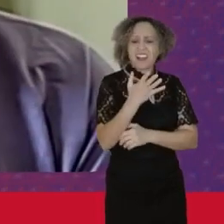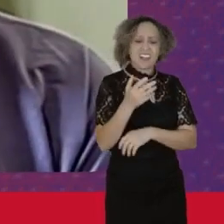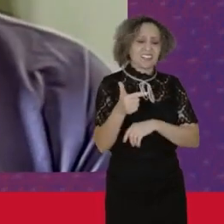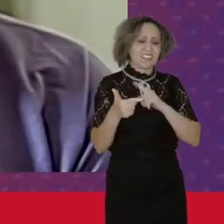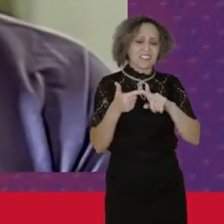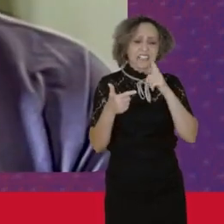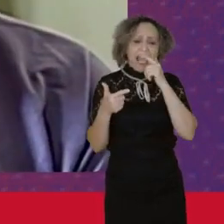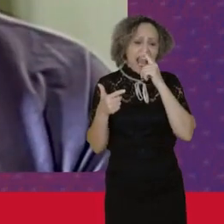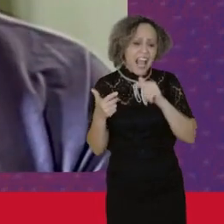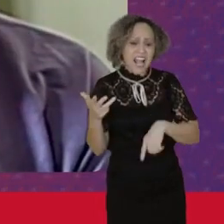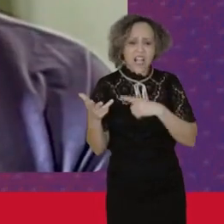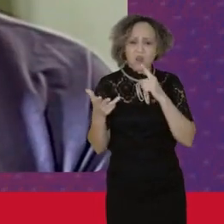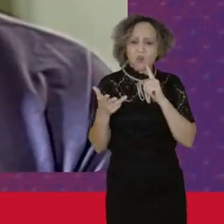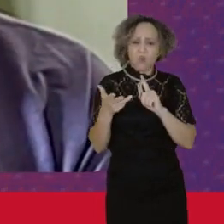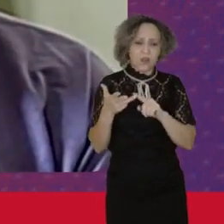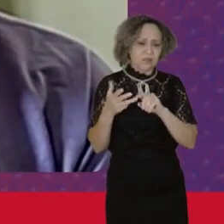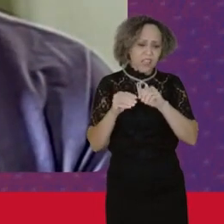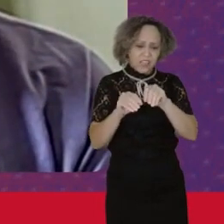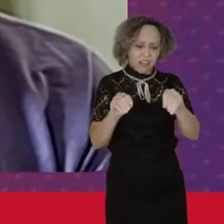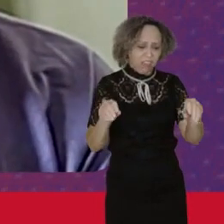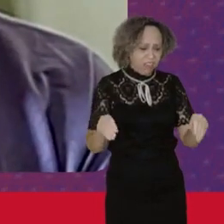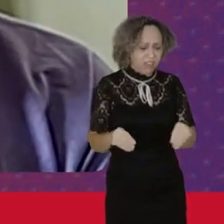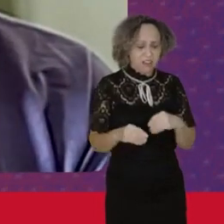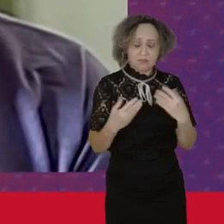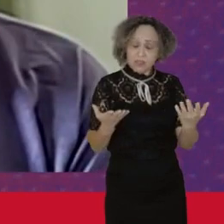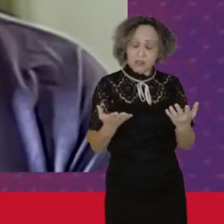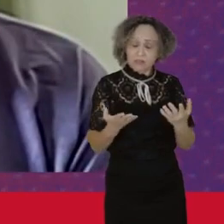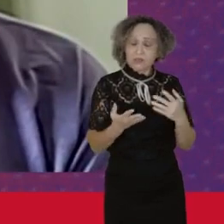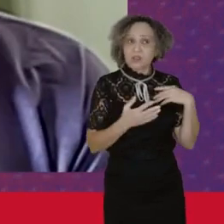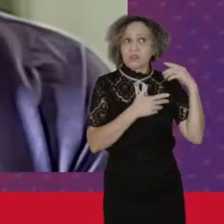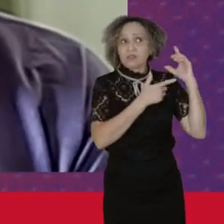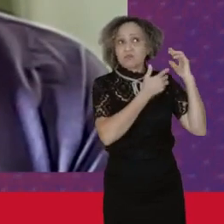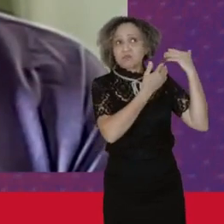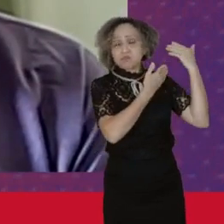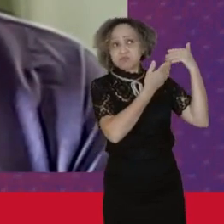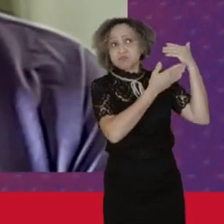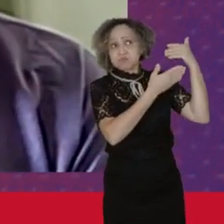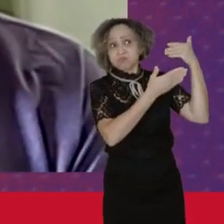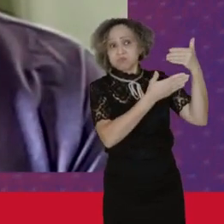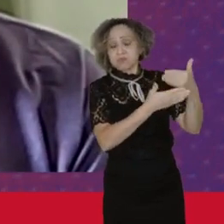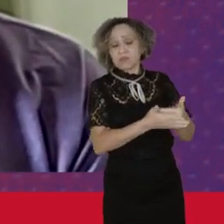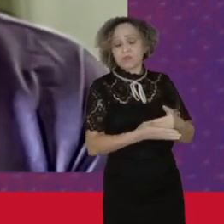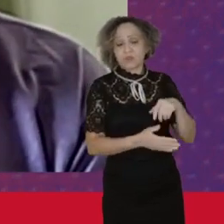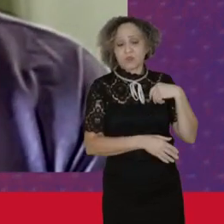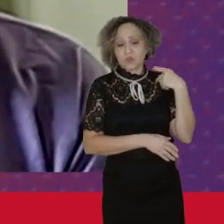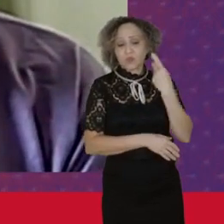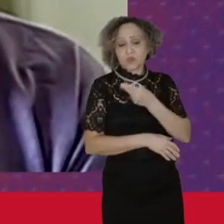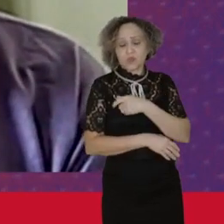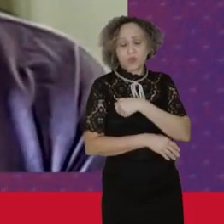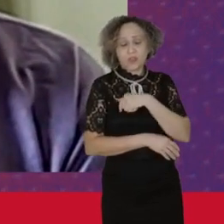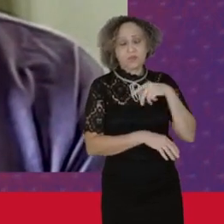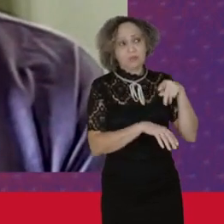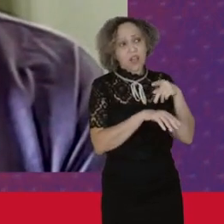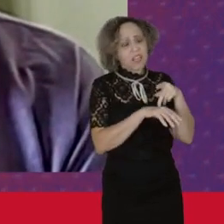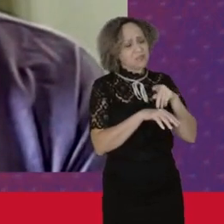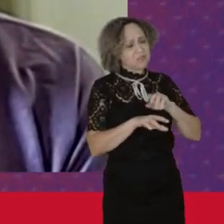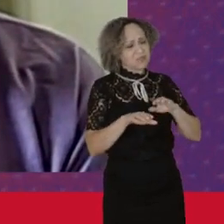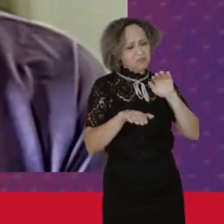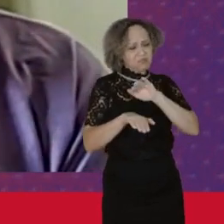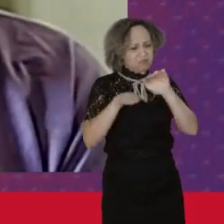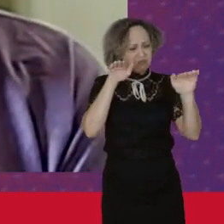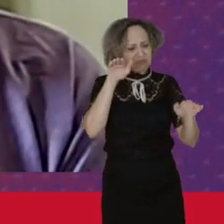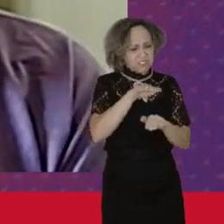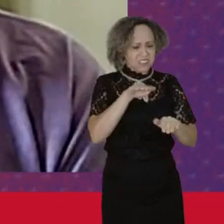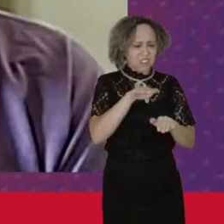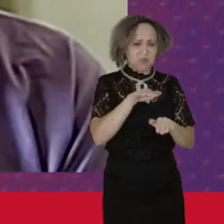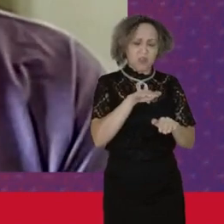água, como isso, historicamente, no nosso país, foi desigual, né, tem uma distribuição